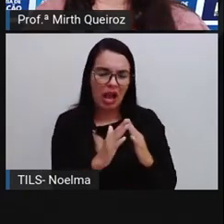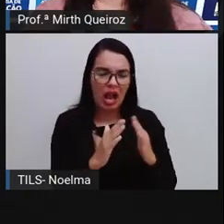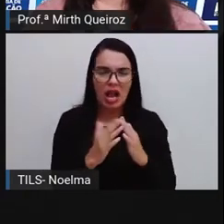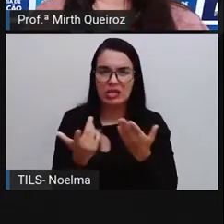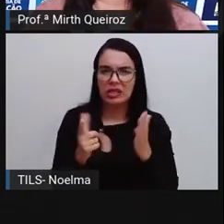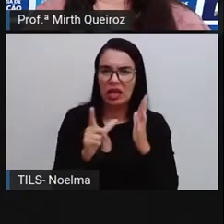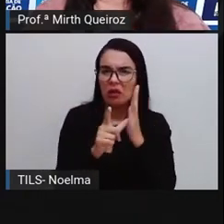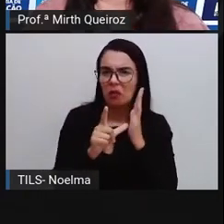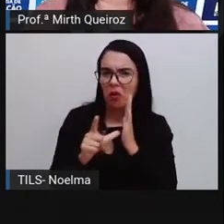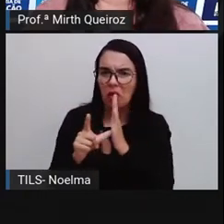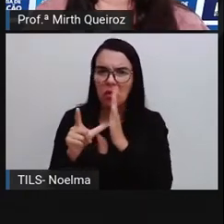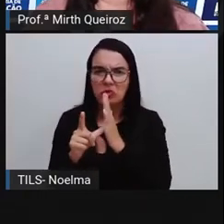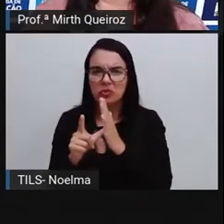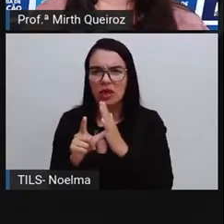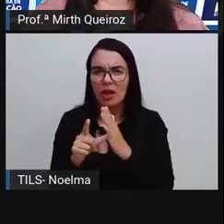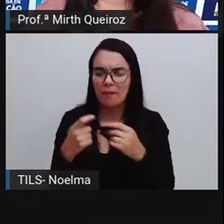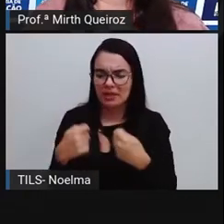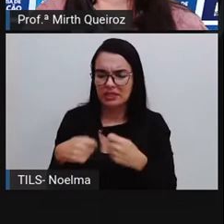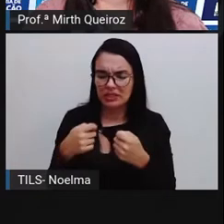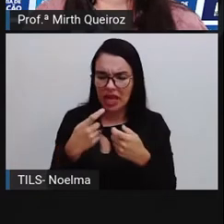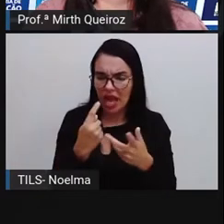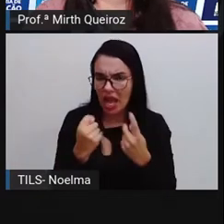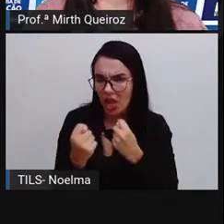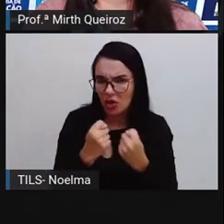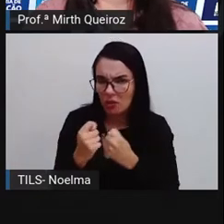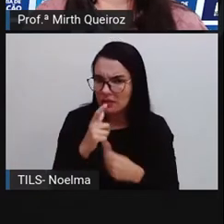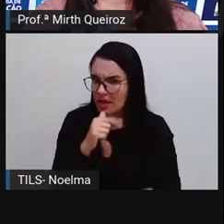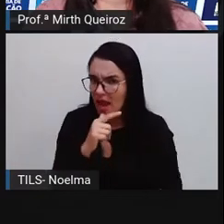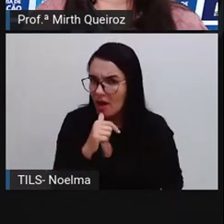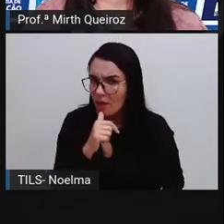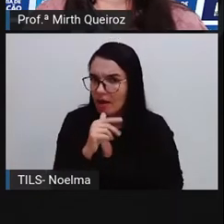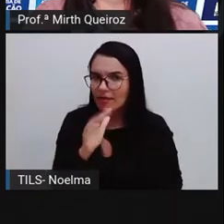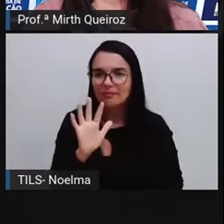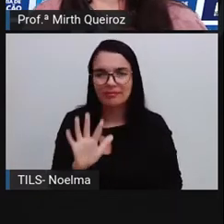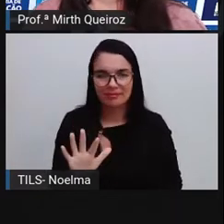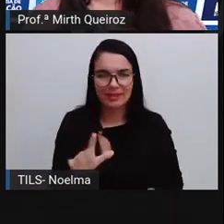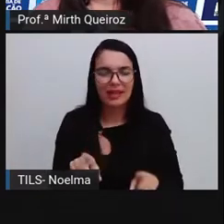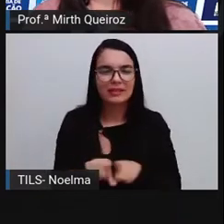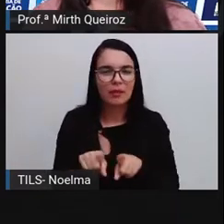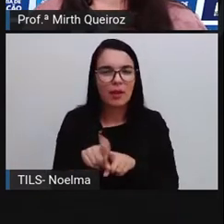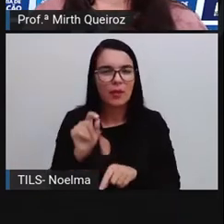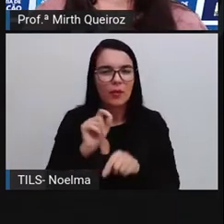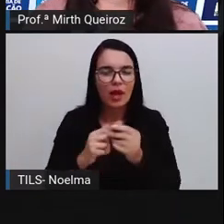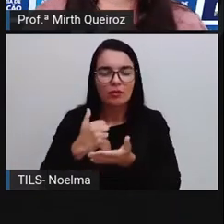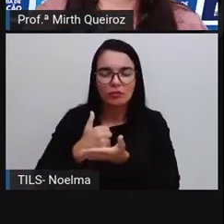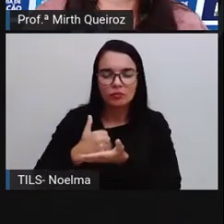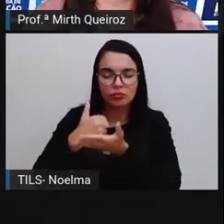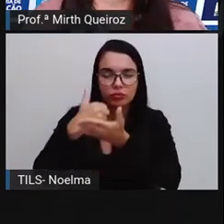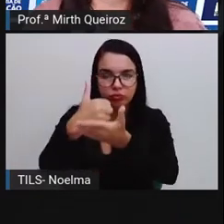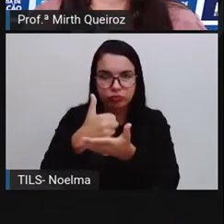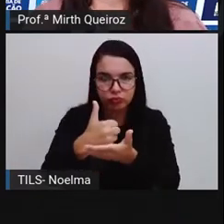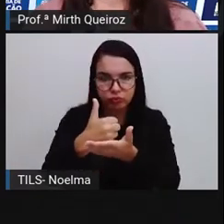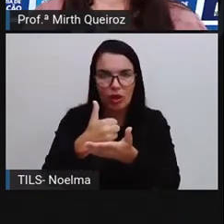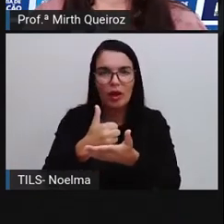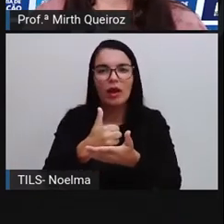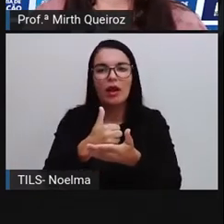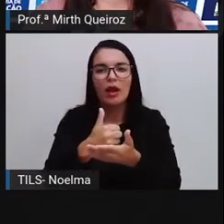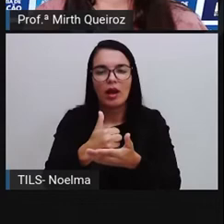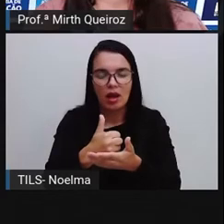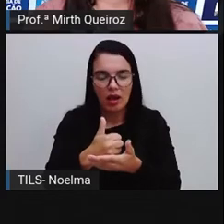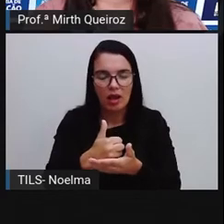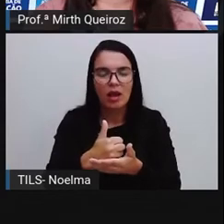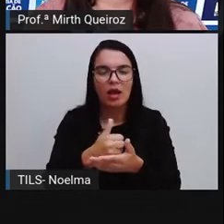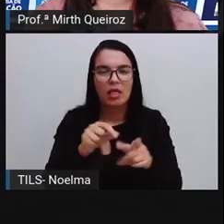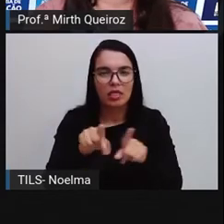comércios que que devem economizar mas também os setores né primário que seria a agricultura eo setor secundário